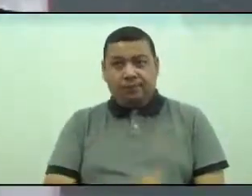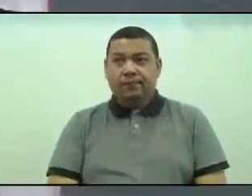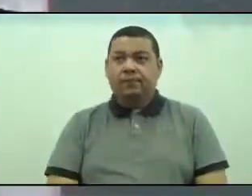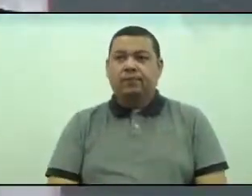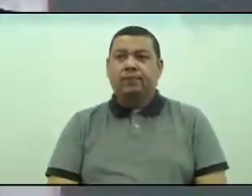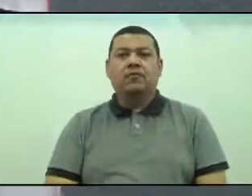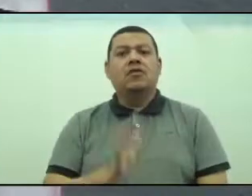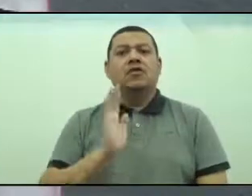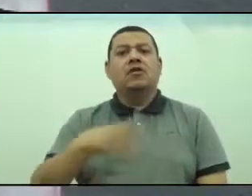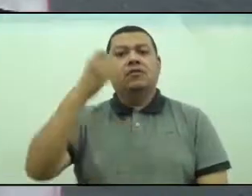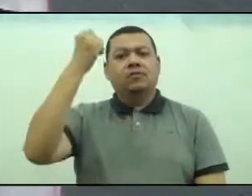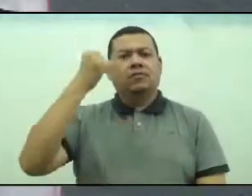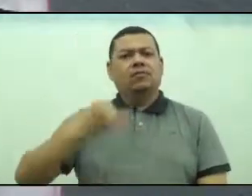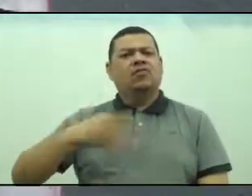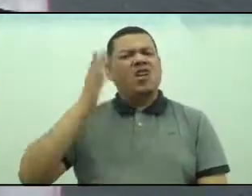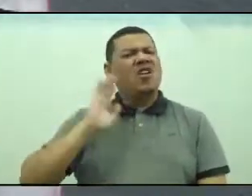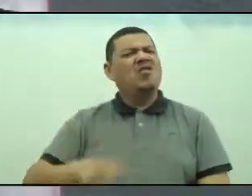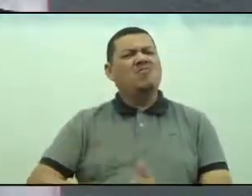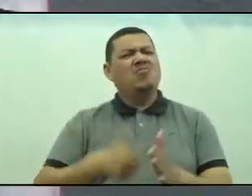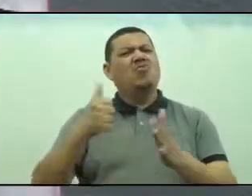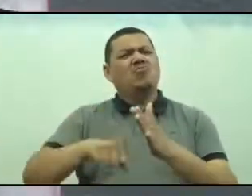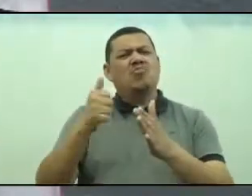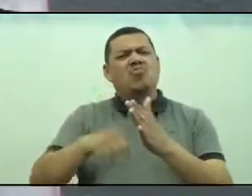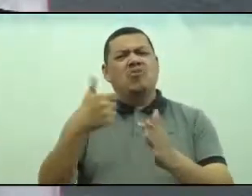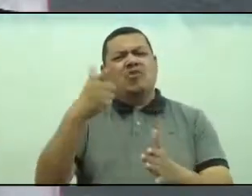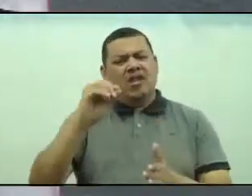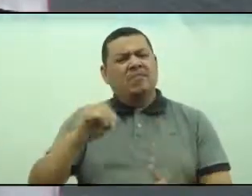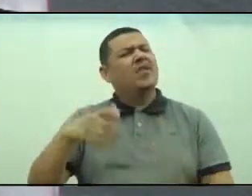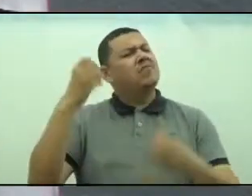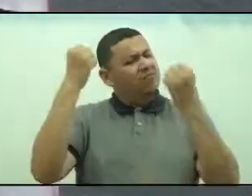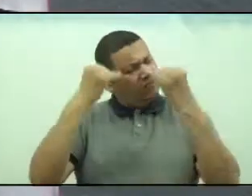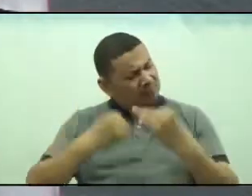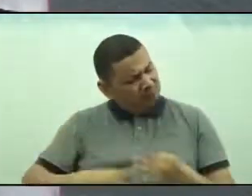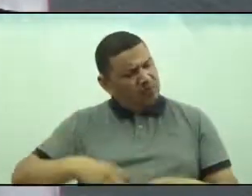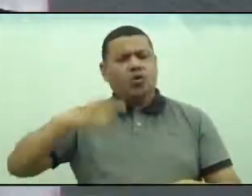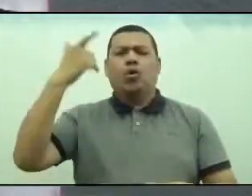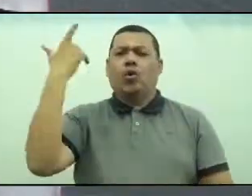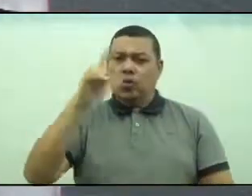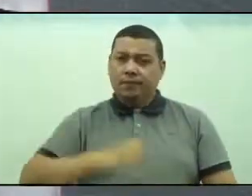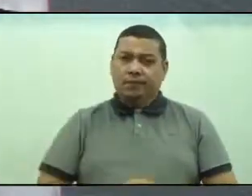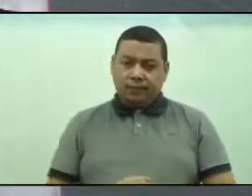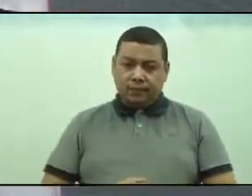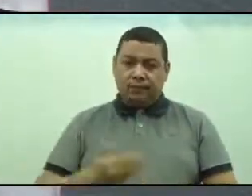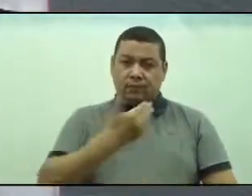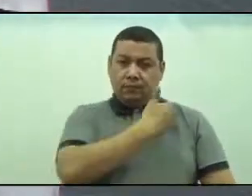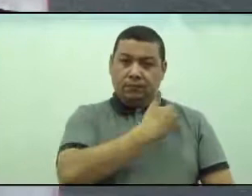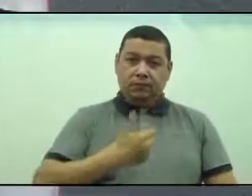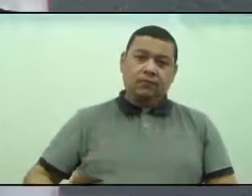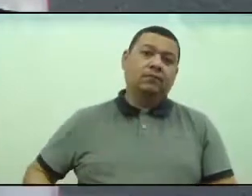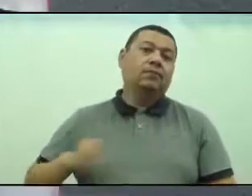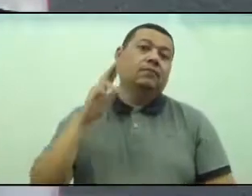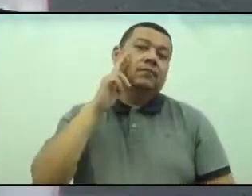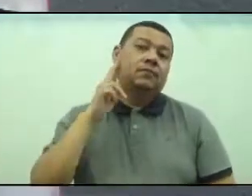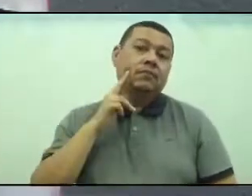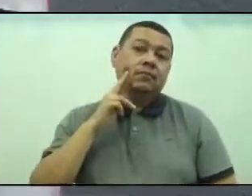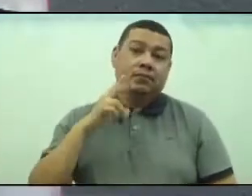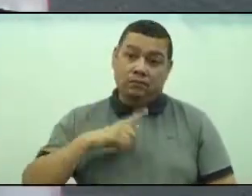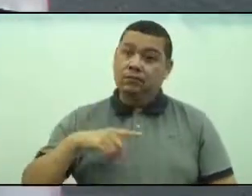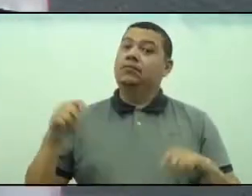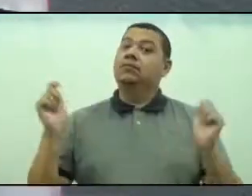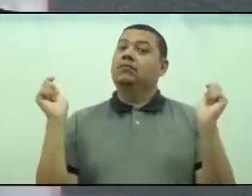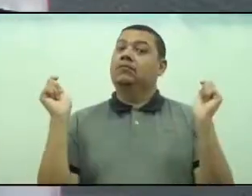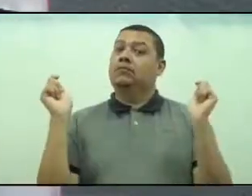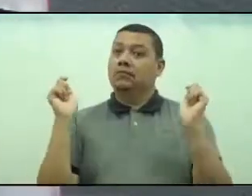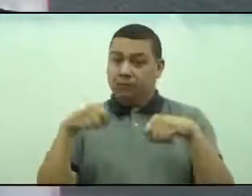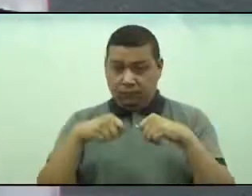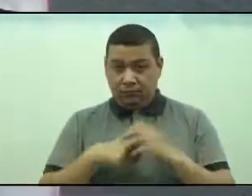expliquei isso aqui, acho que mais de 10 vezes nessa tribuna, mas vou voltar a explicar. O governo do estado de Rondônia tem condição, independente de quem